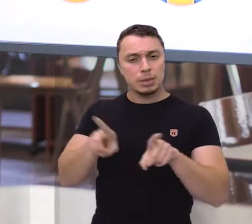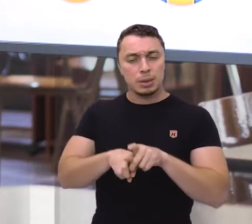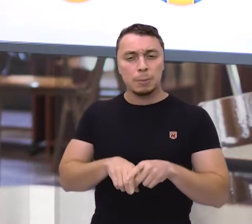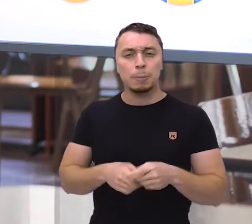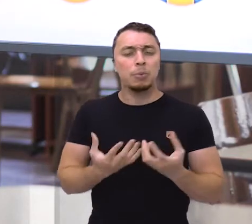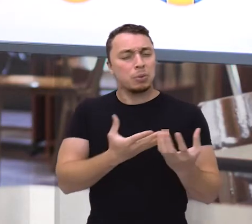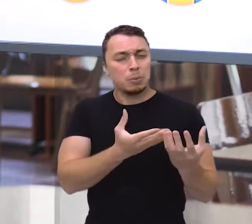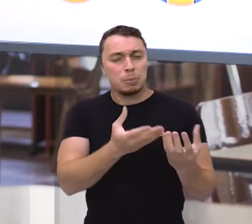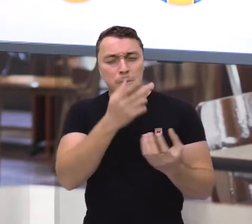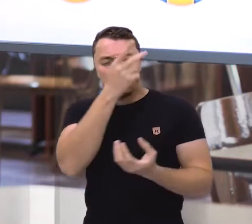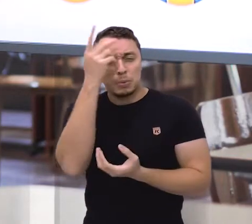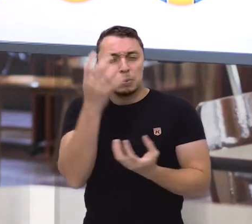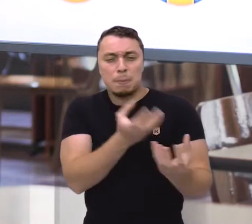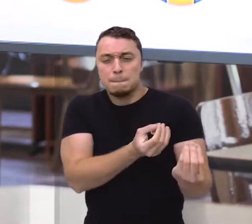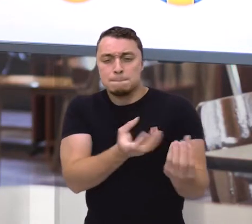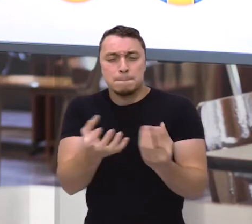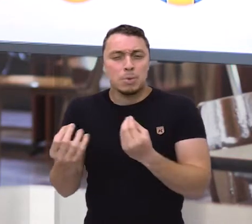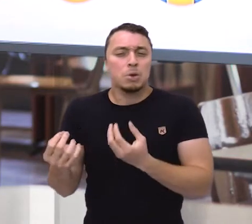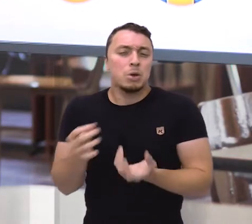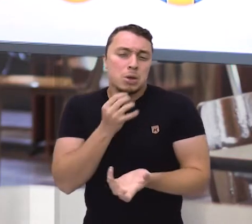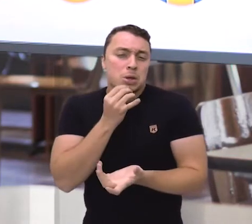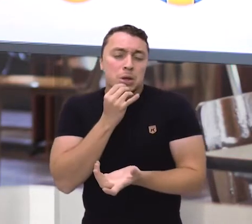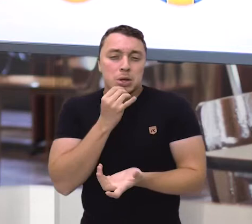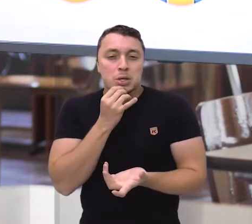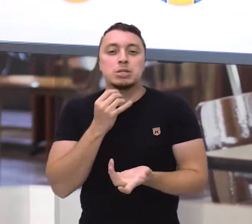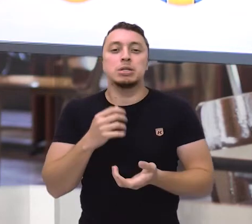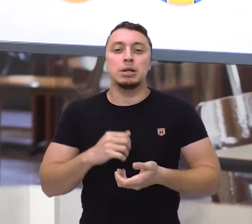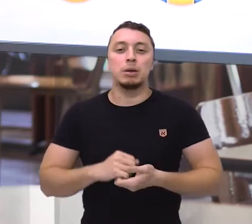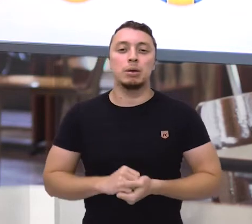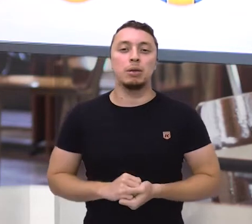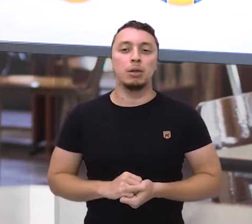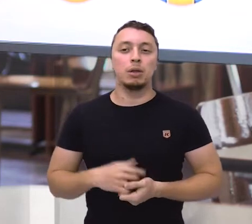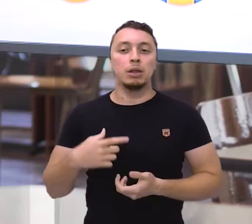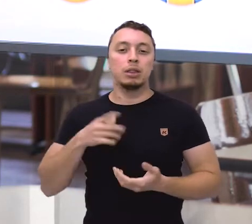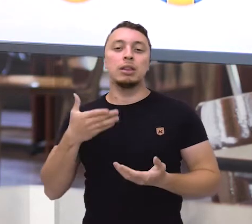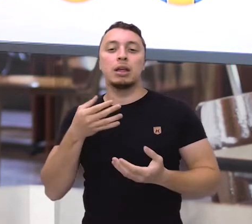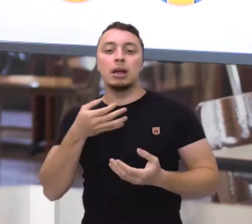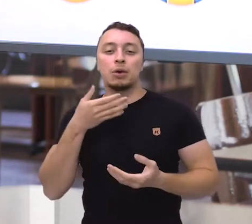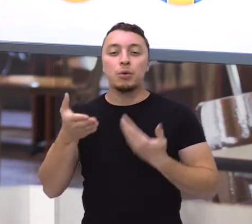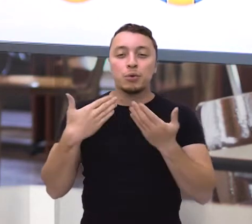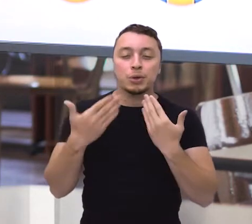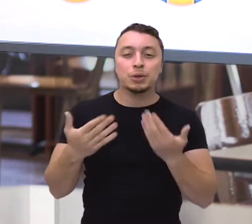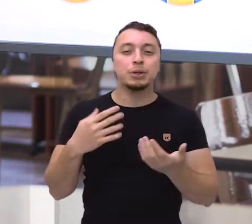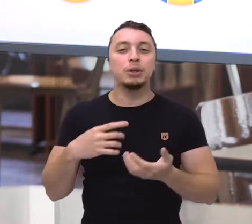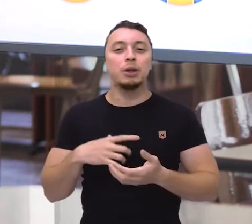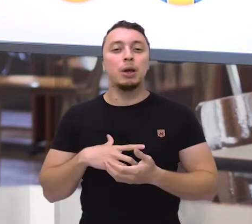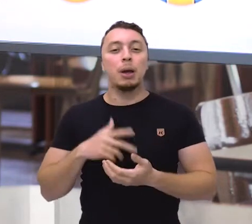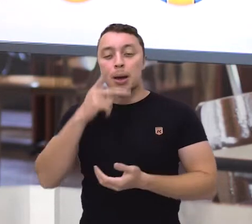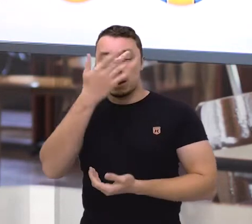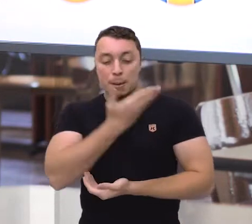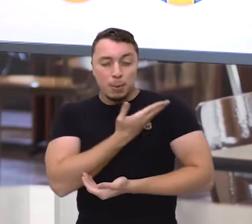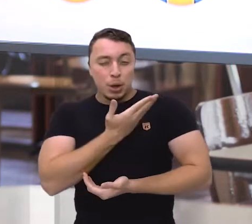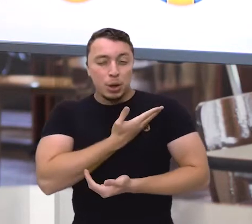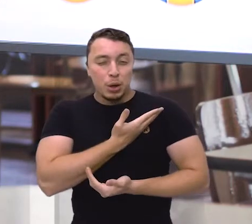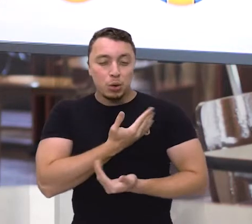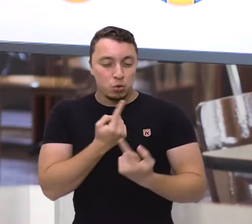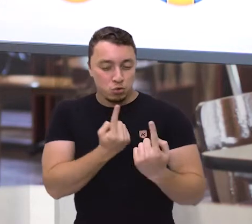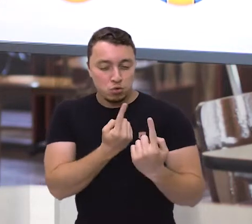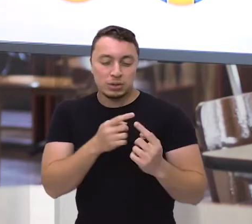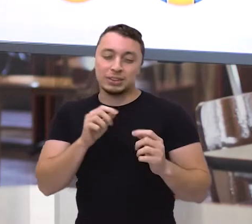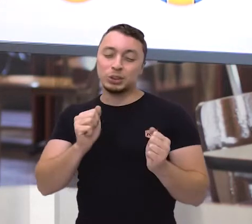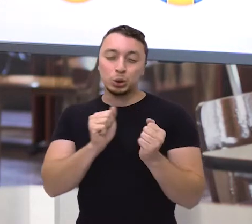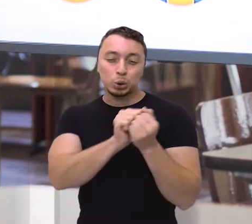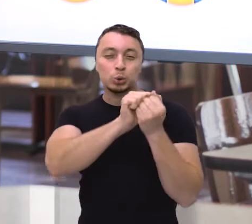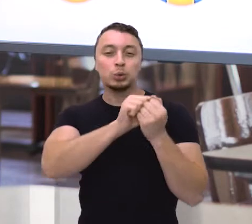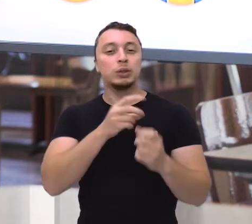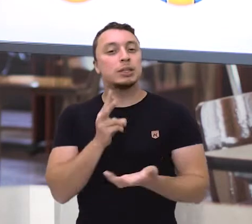muitas vezes, um exemplo bem claro, você está num diálogo com um amigo, alguém muito próximo a você, que lhe dá